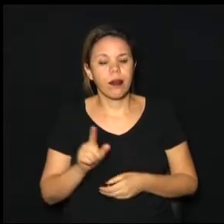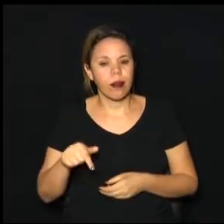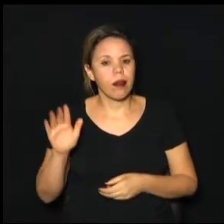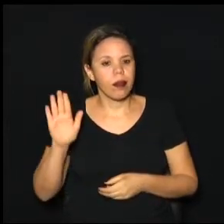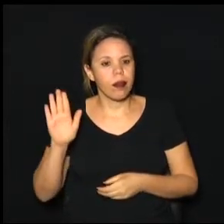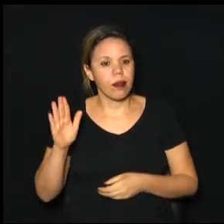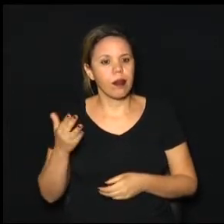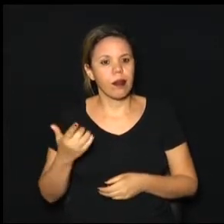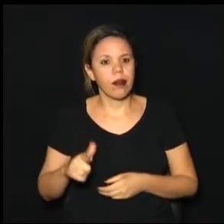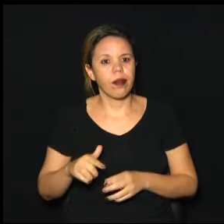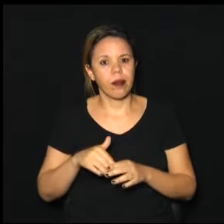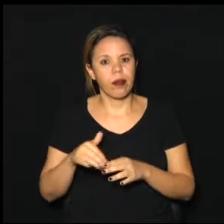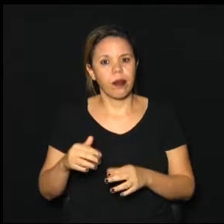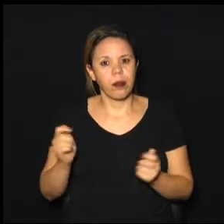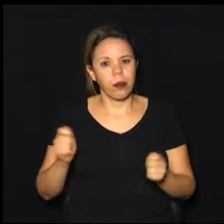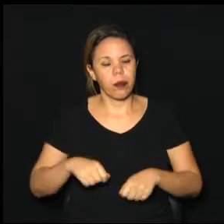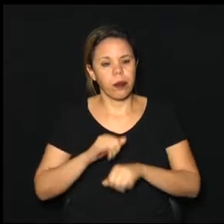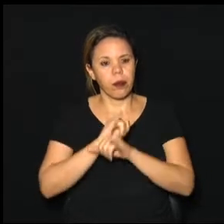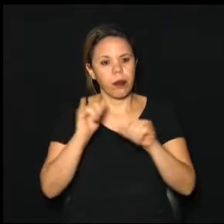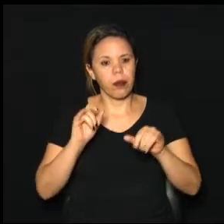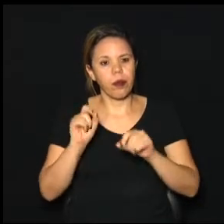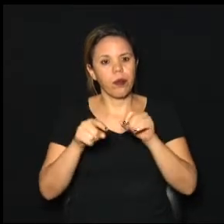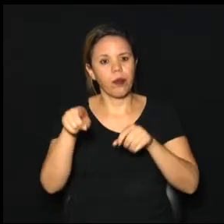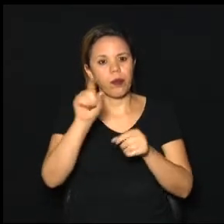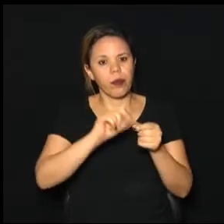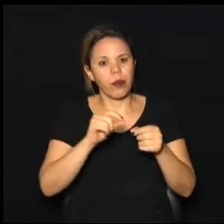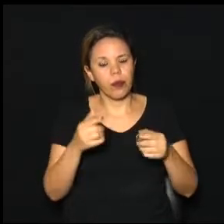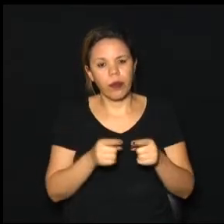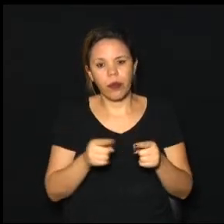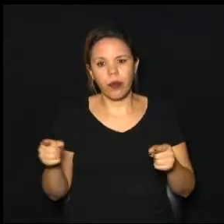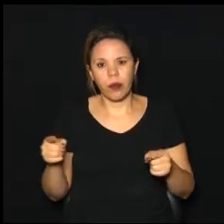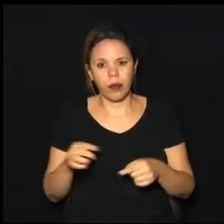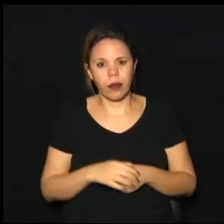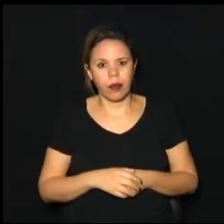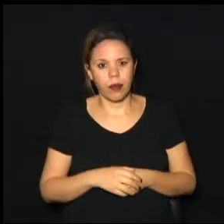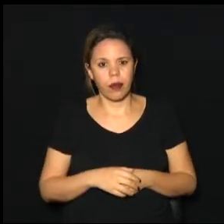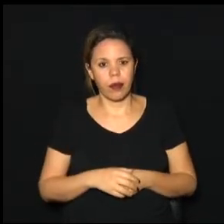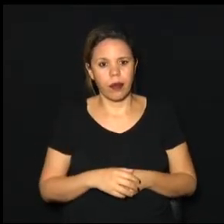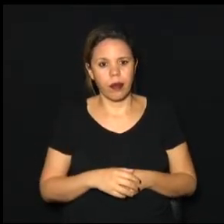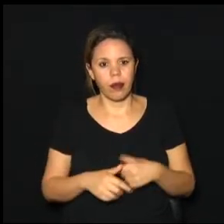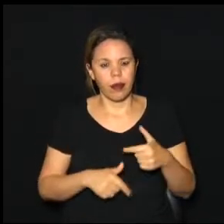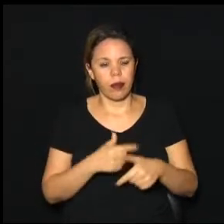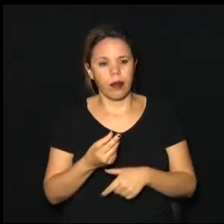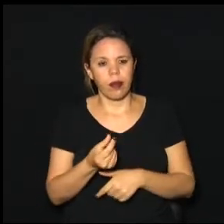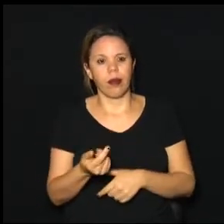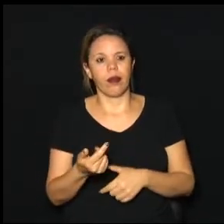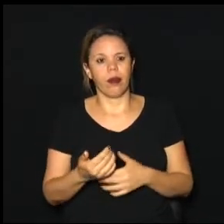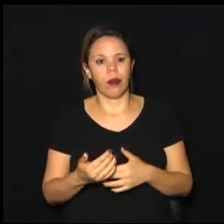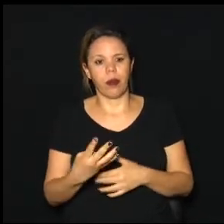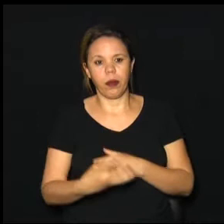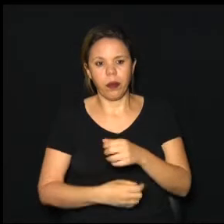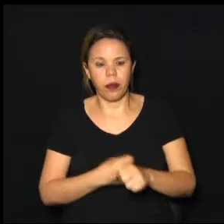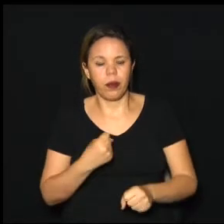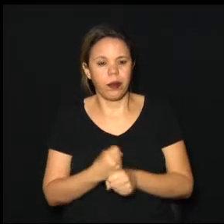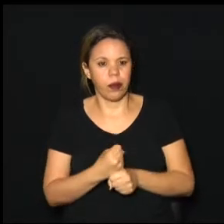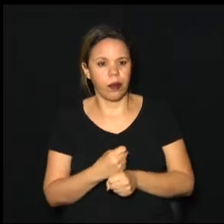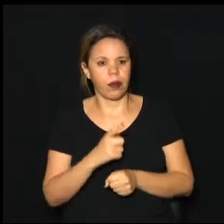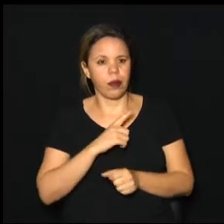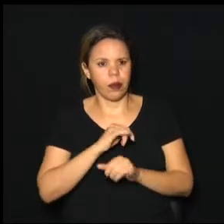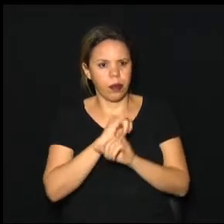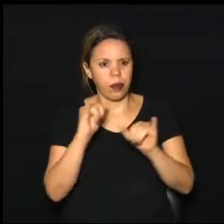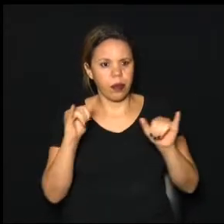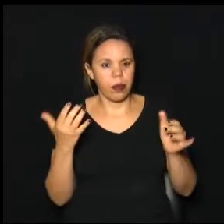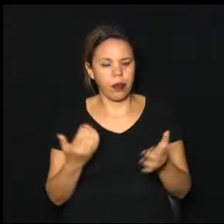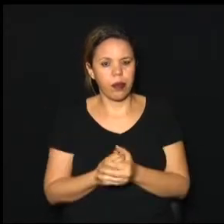candidato à reeleição, pode divulgar o que você fez durante o seu mandato, durante os seus 4 últimos anos, pode